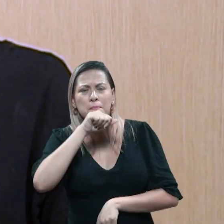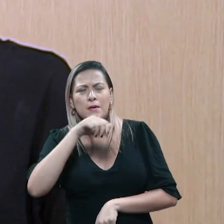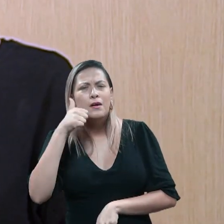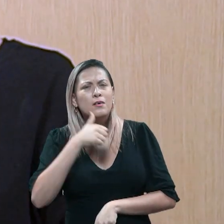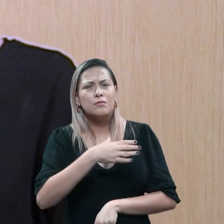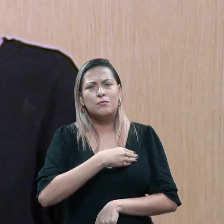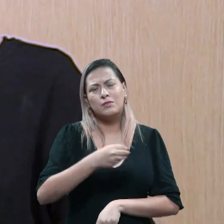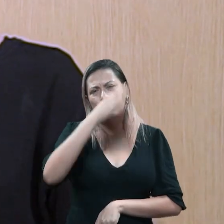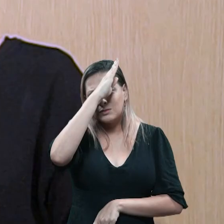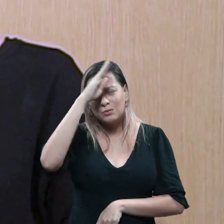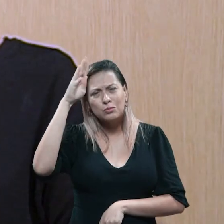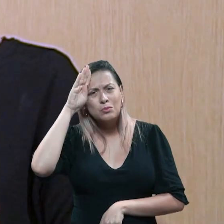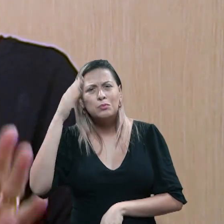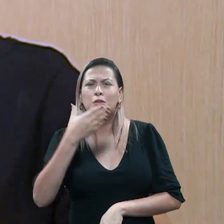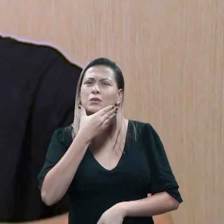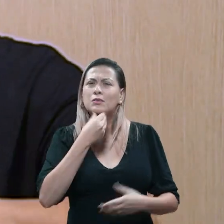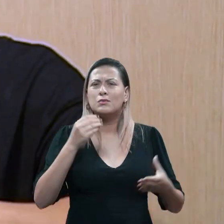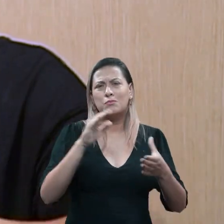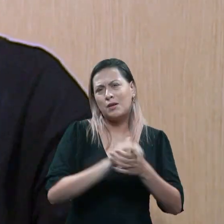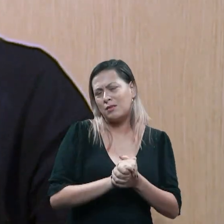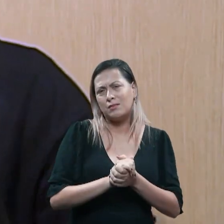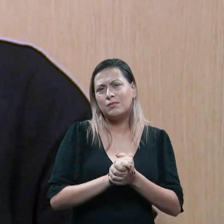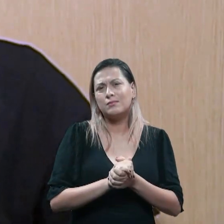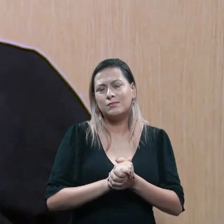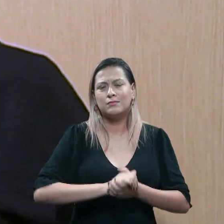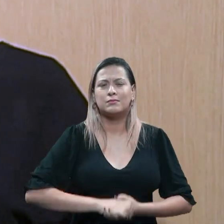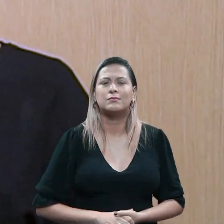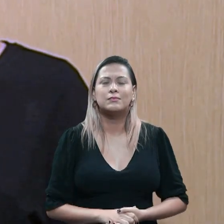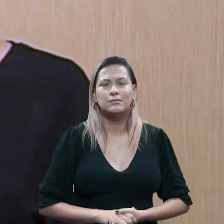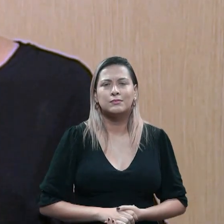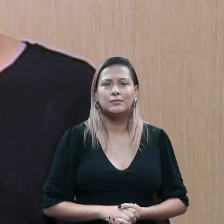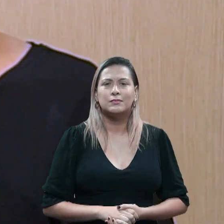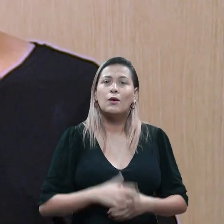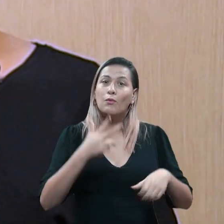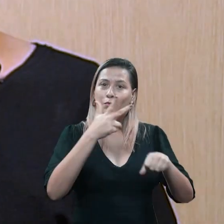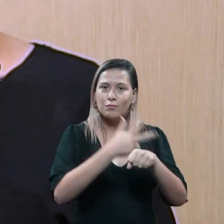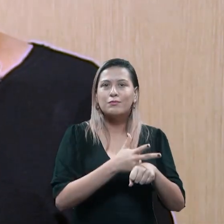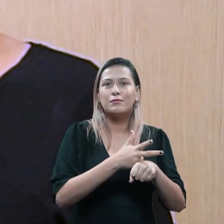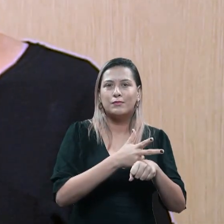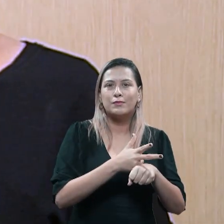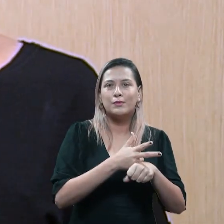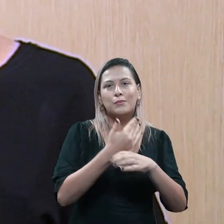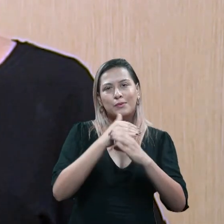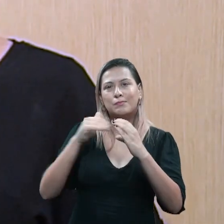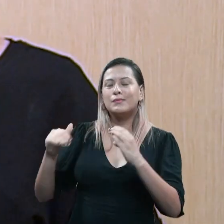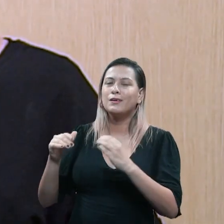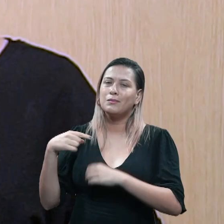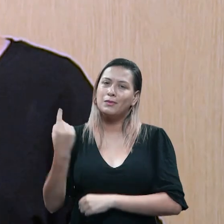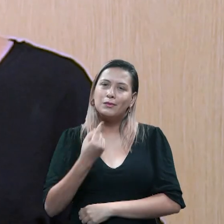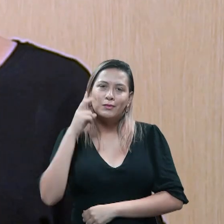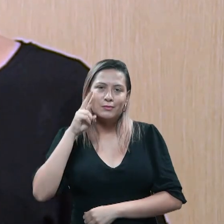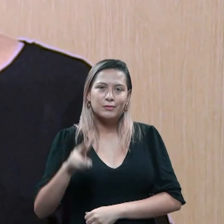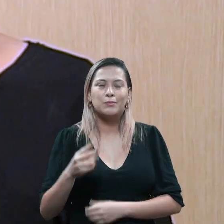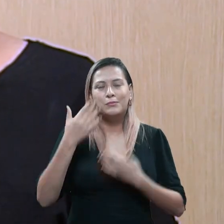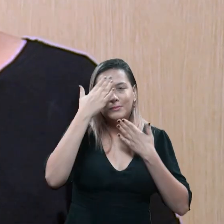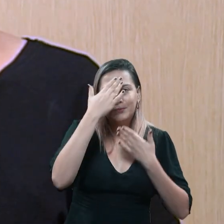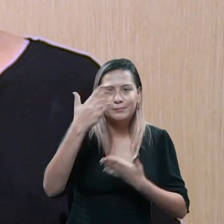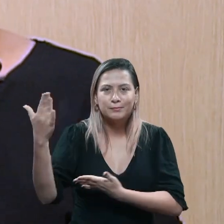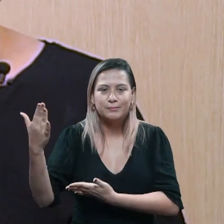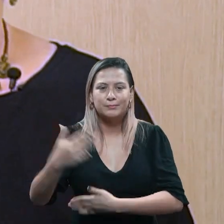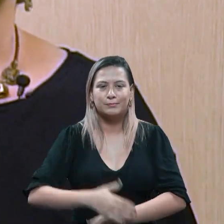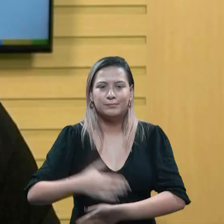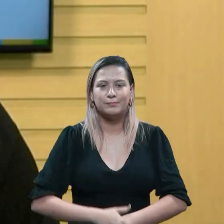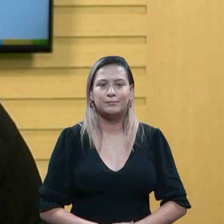sua filha, sua sobrinha, seu marido e mande o vídeo para que a gente possa verificar. Muito